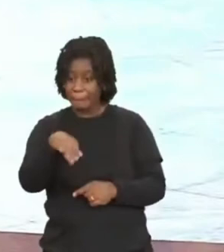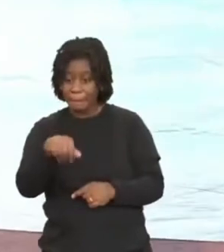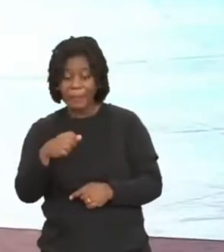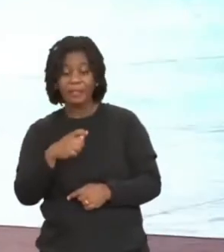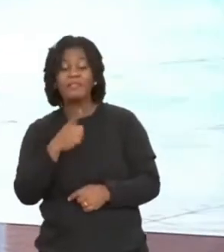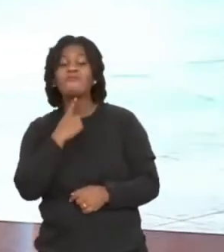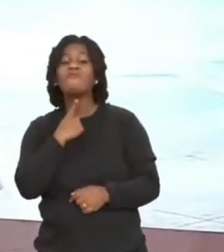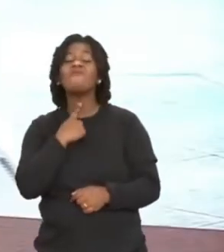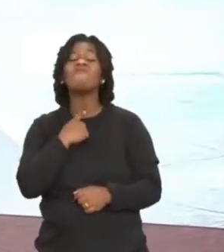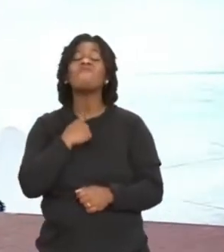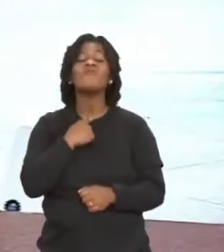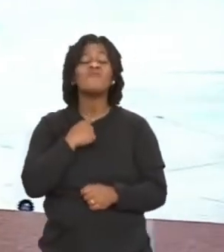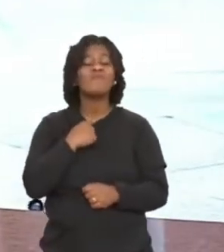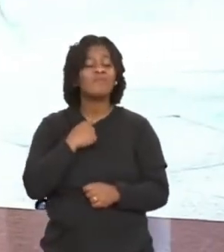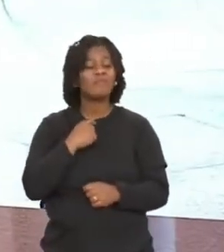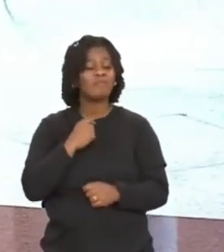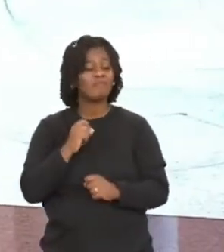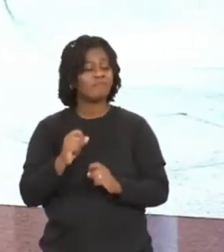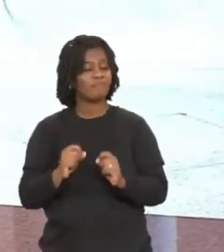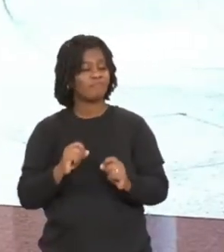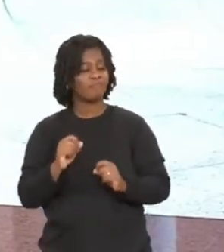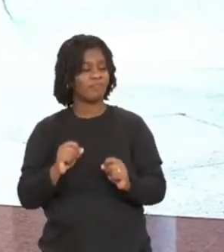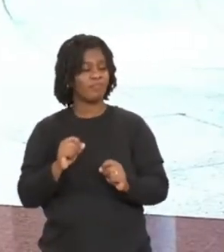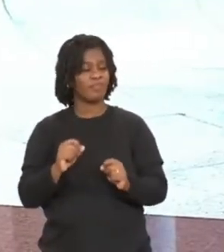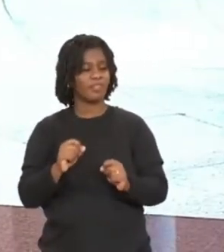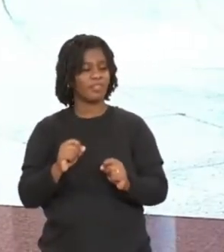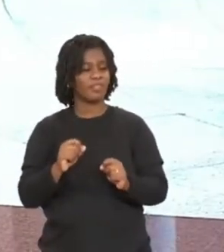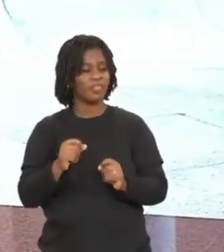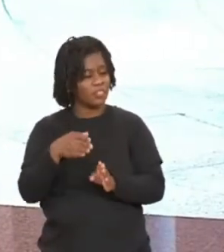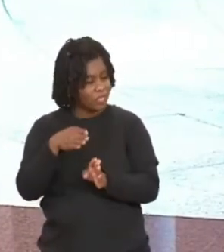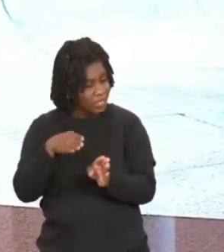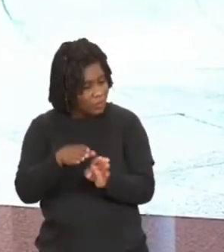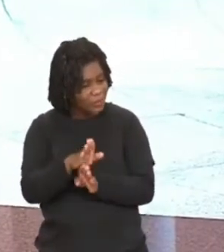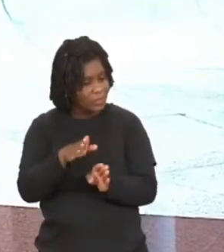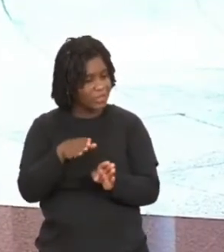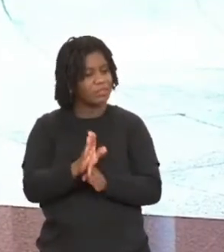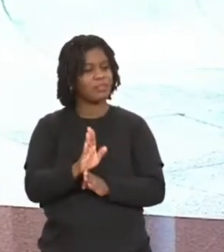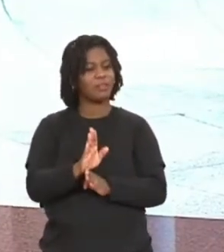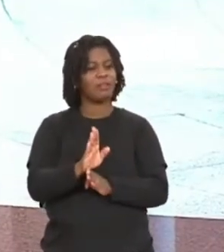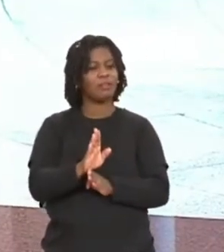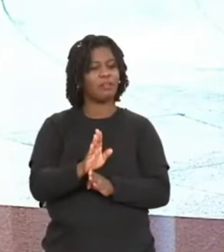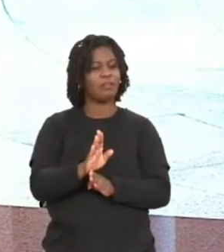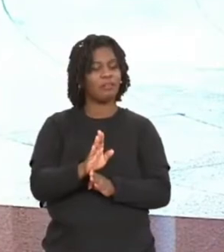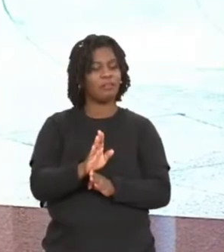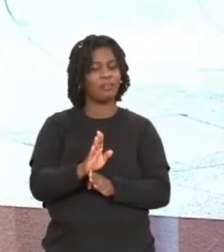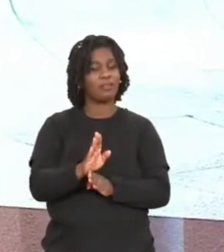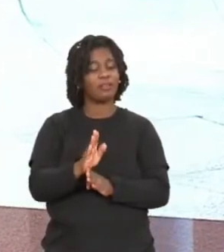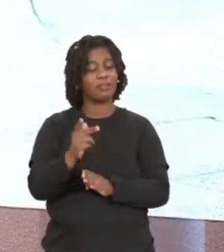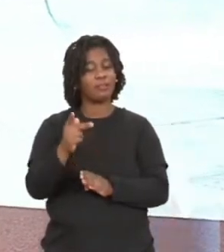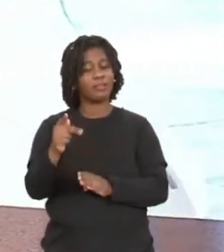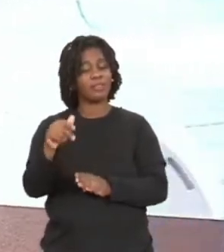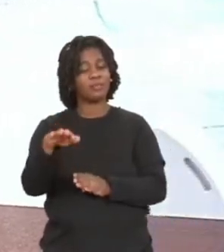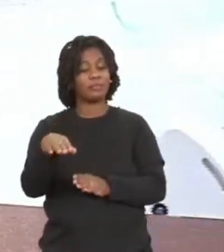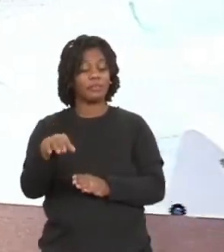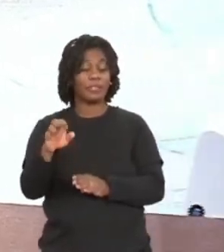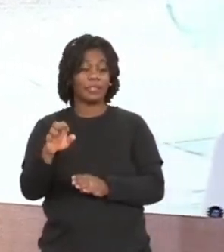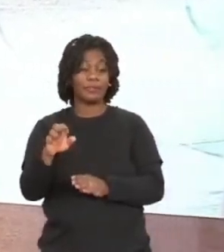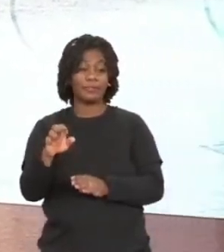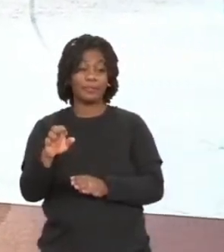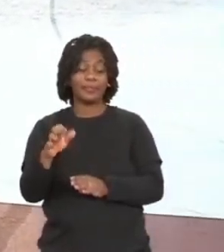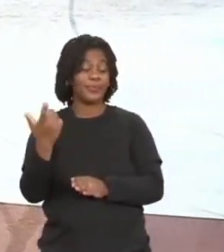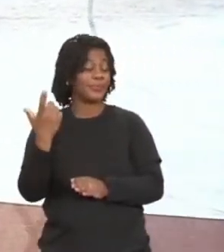toda vontade de orientar, os pais não têm